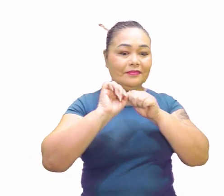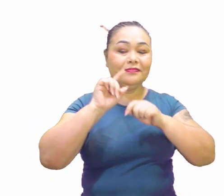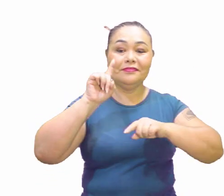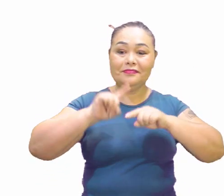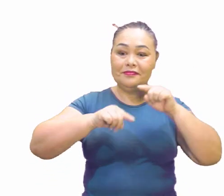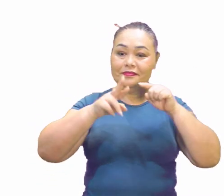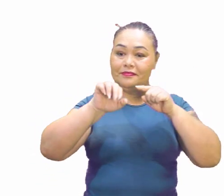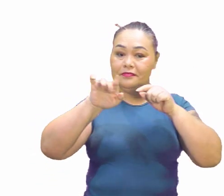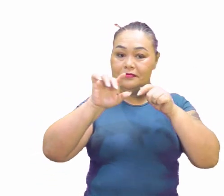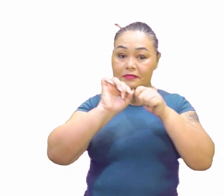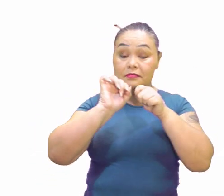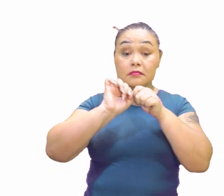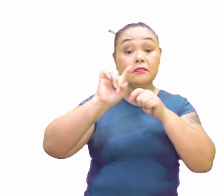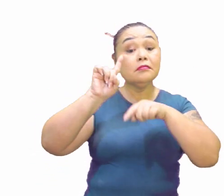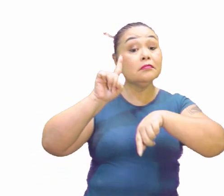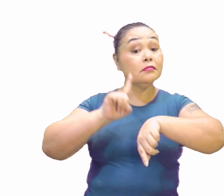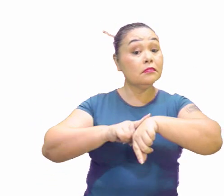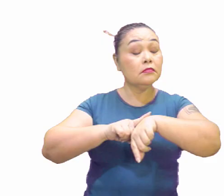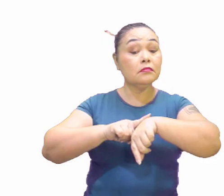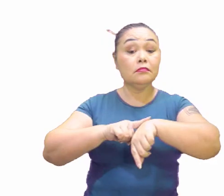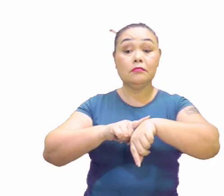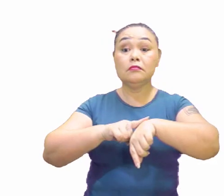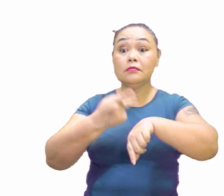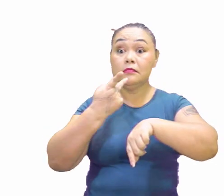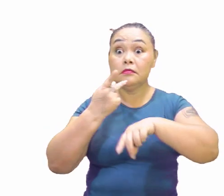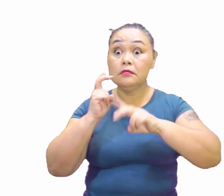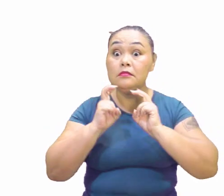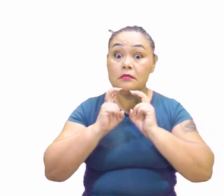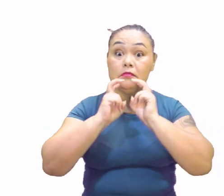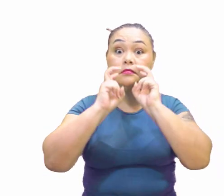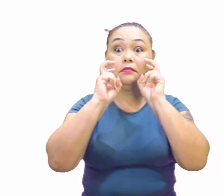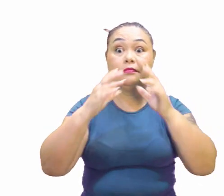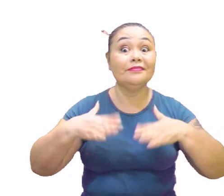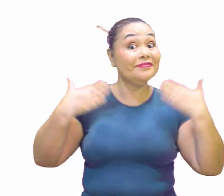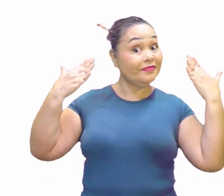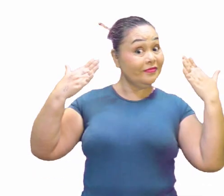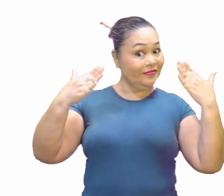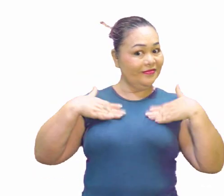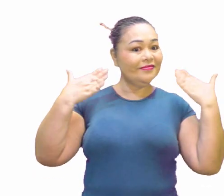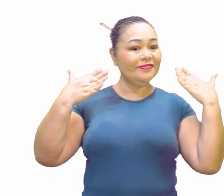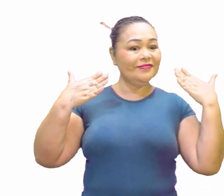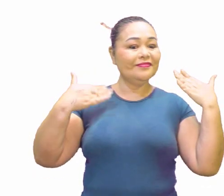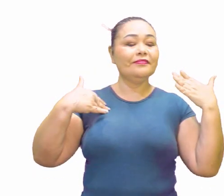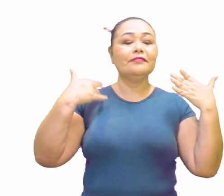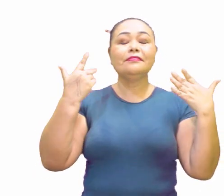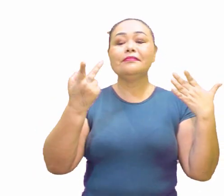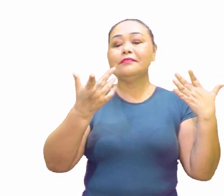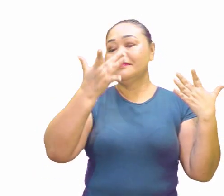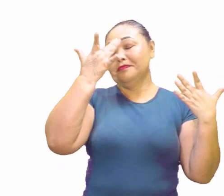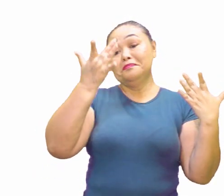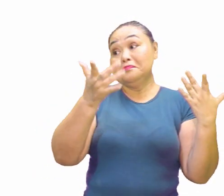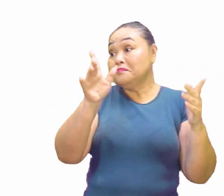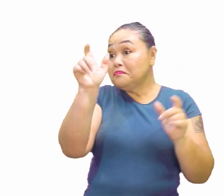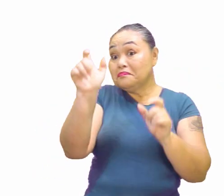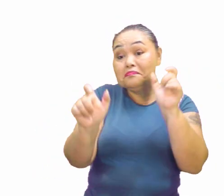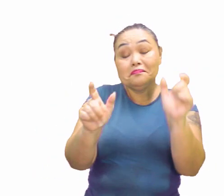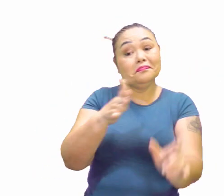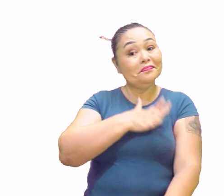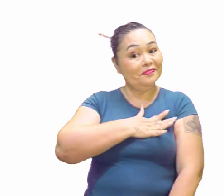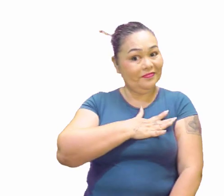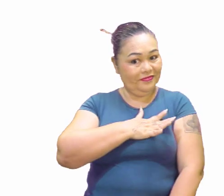matéria branca. Por ora, dou é grito e susto. Pouca gente